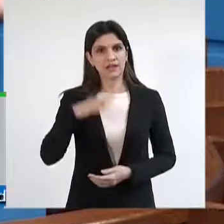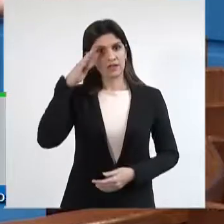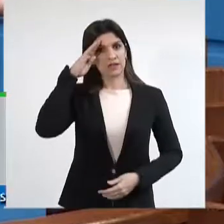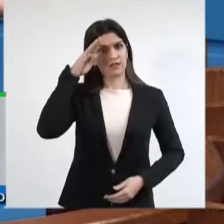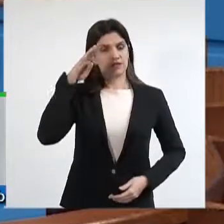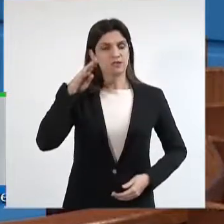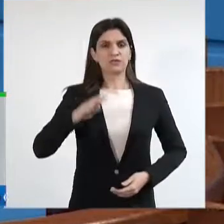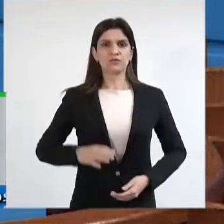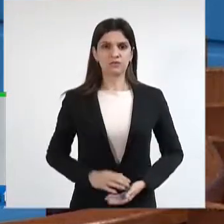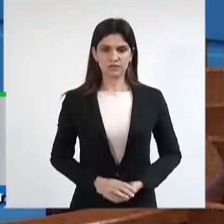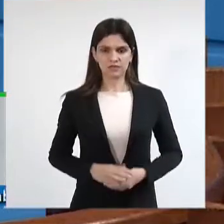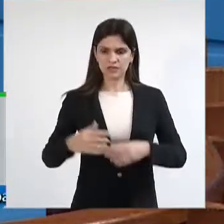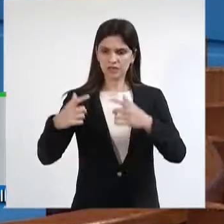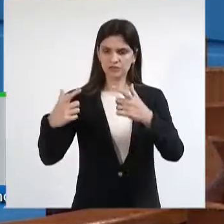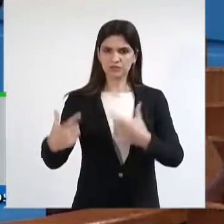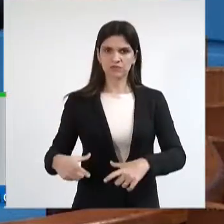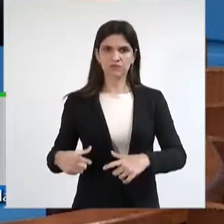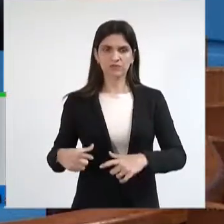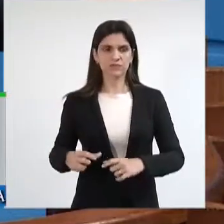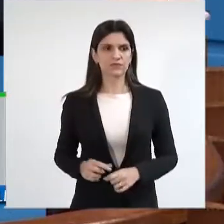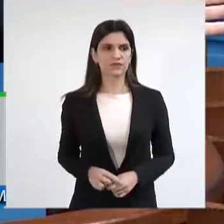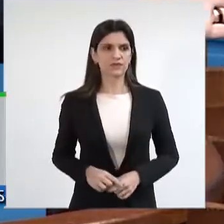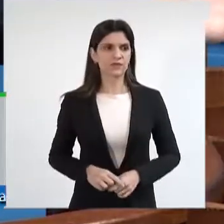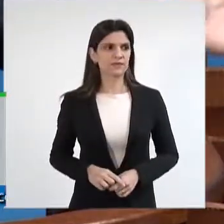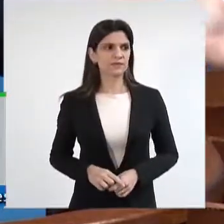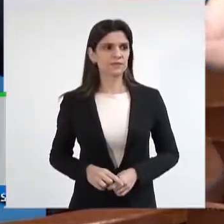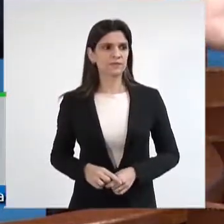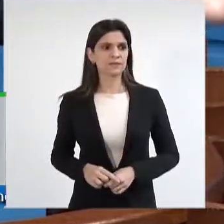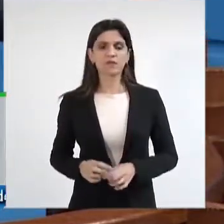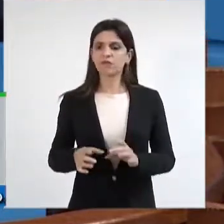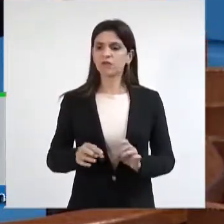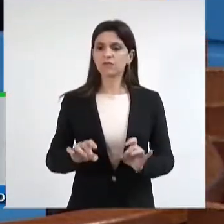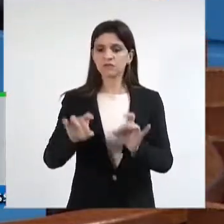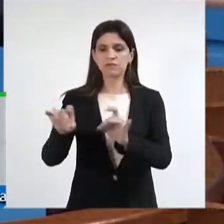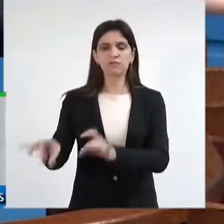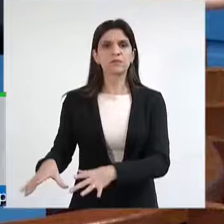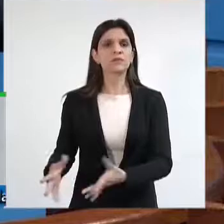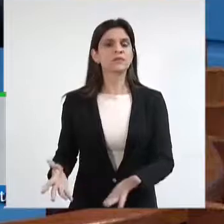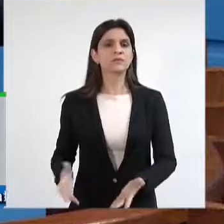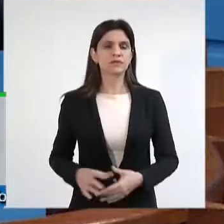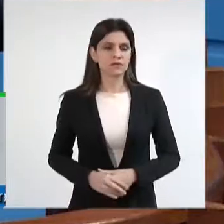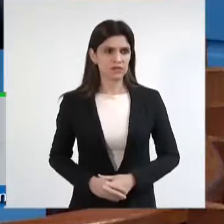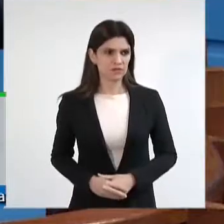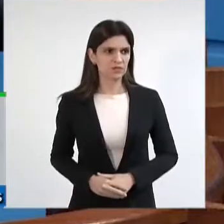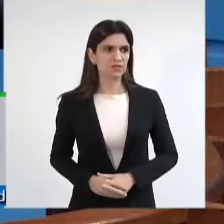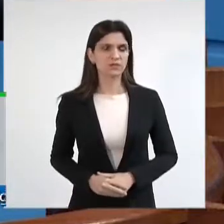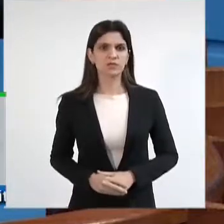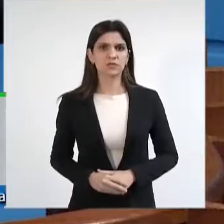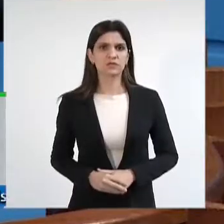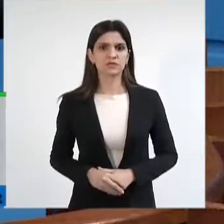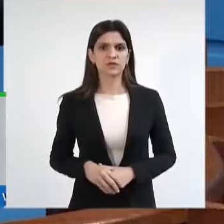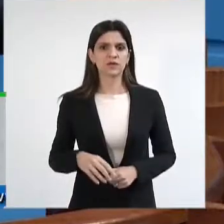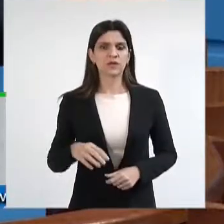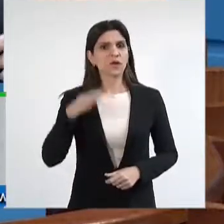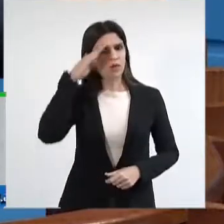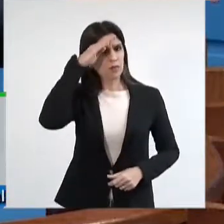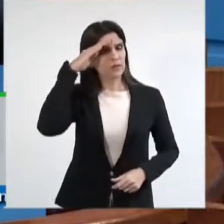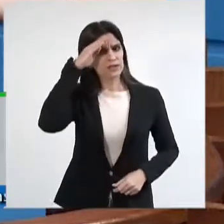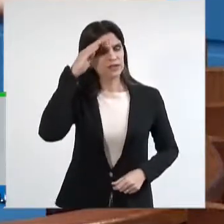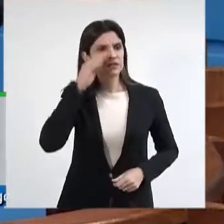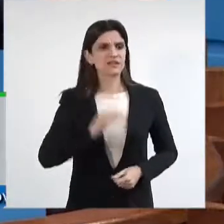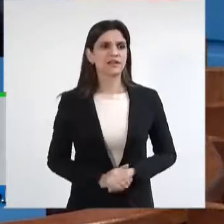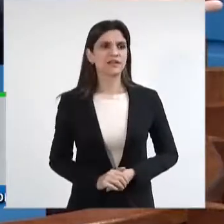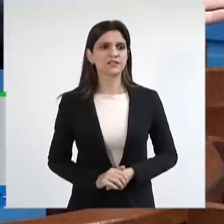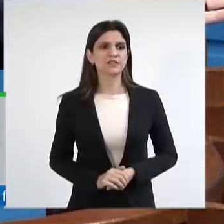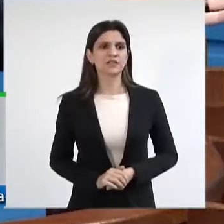Exército. Ele foi expulso. Ele foi expulso porque ele fazia rebelião lá dentro do Exército, né? E ele foi